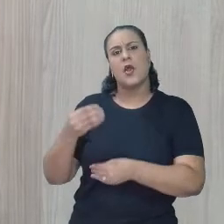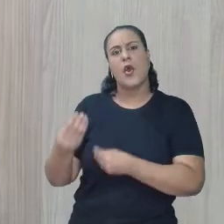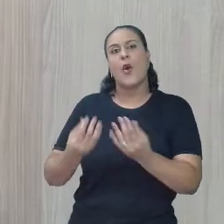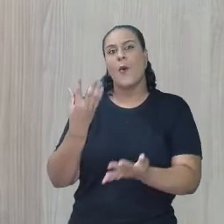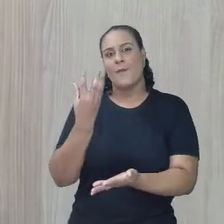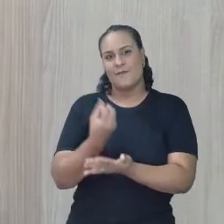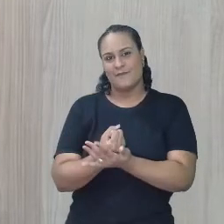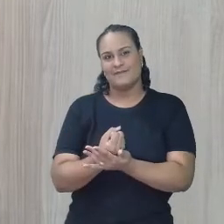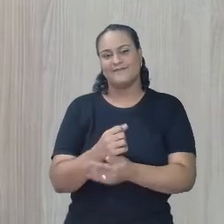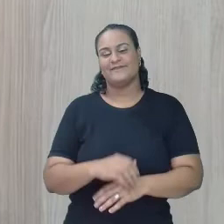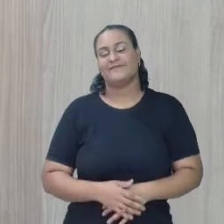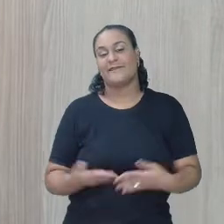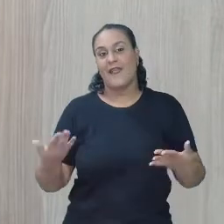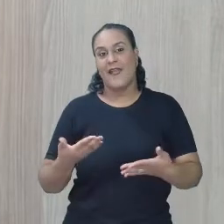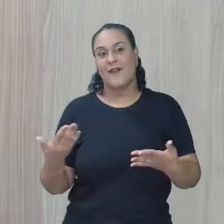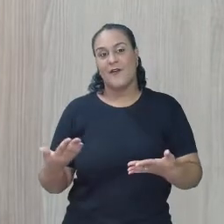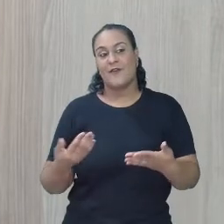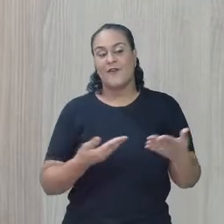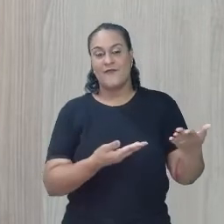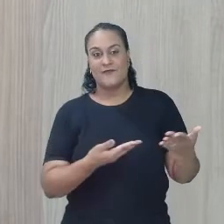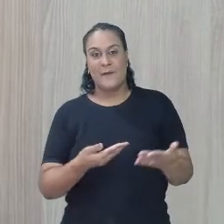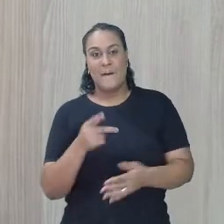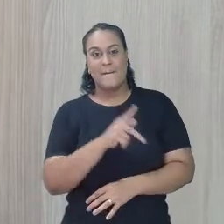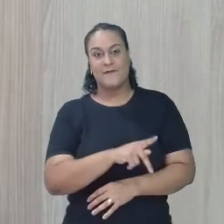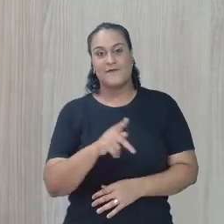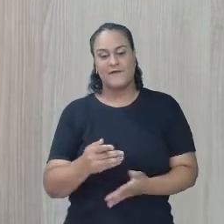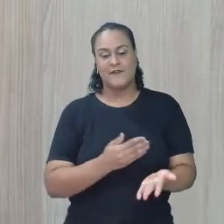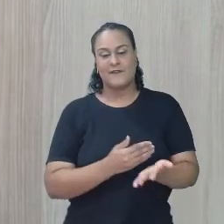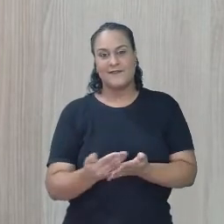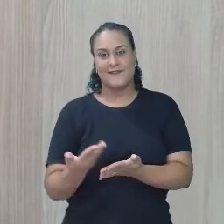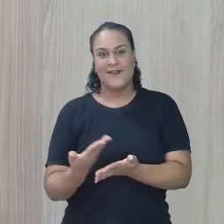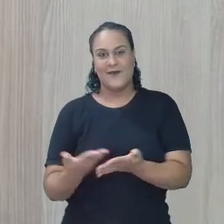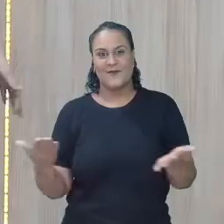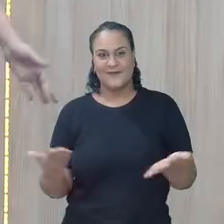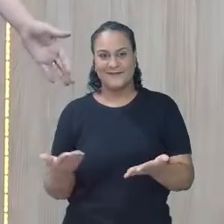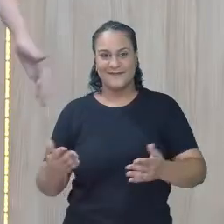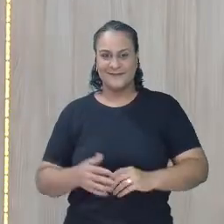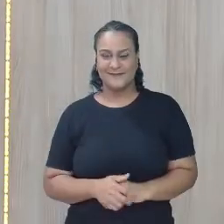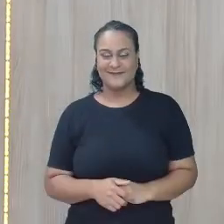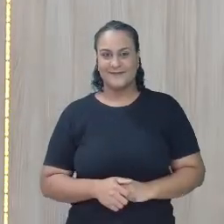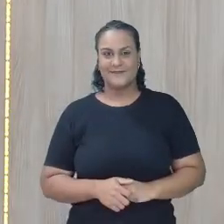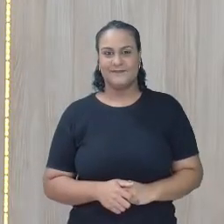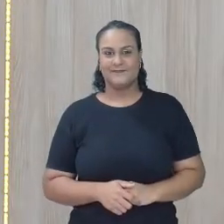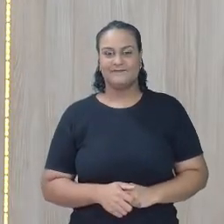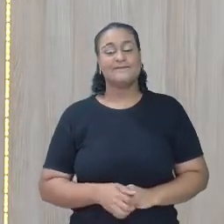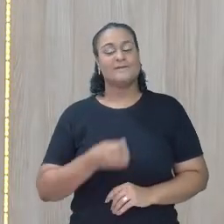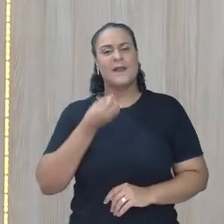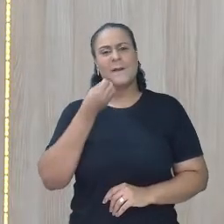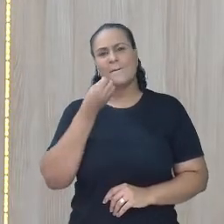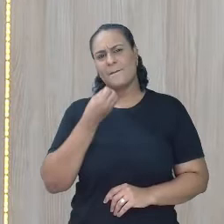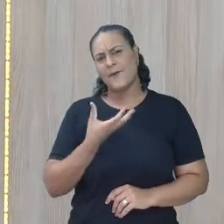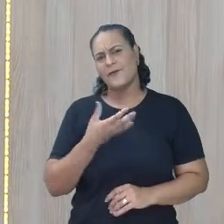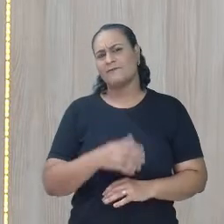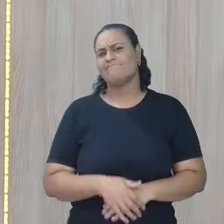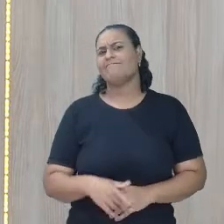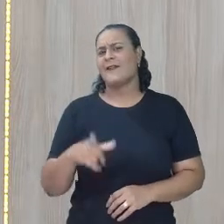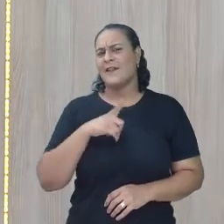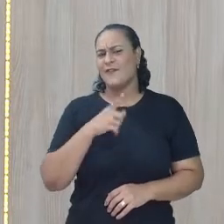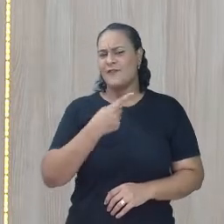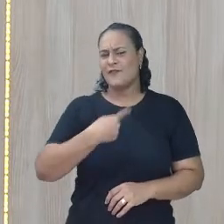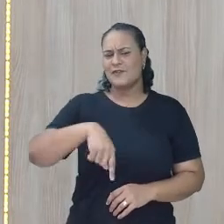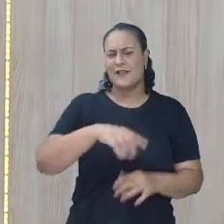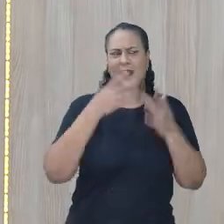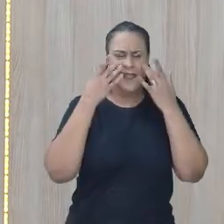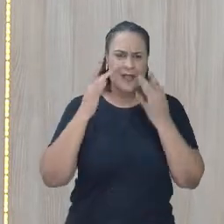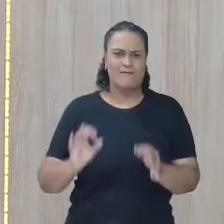tá bom? Vou passar agora a palavrinha para a Briane, que ela vai dar início à nossa aula de hoje. Que bom, gente, ter a galera que acompanha a nossa aula